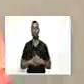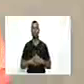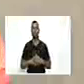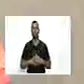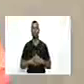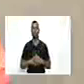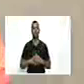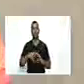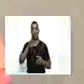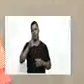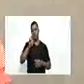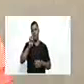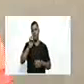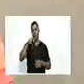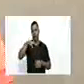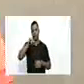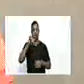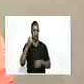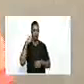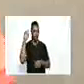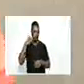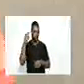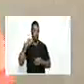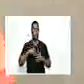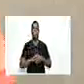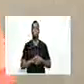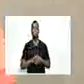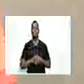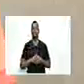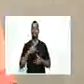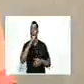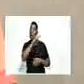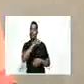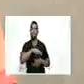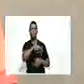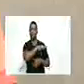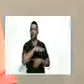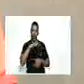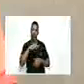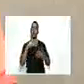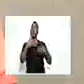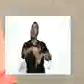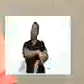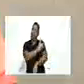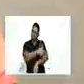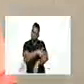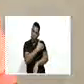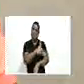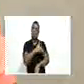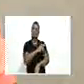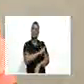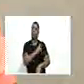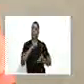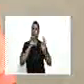Ron é lá lá no bairro eu tenho que você tem que me passar a rua que tá tendo problema lá porque que